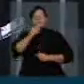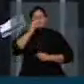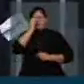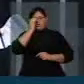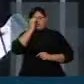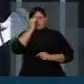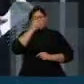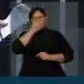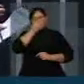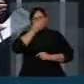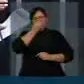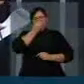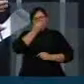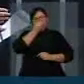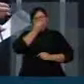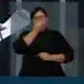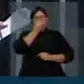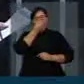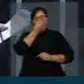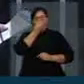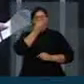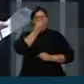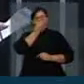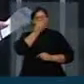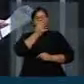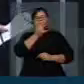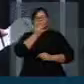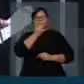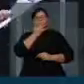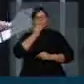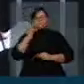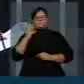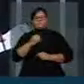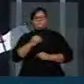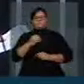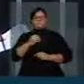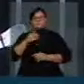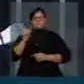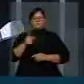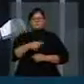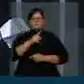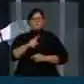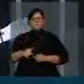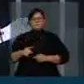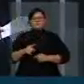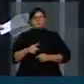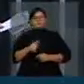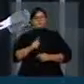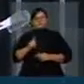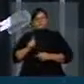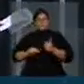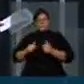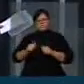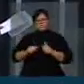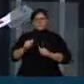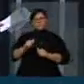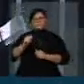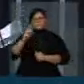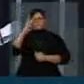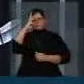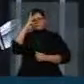desse ano, todos os vetos seriam apreciados sempre na terceira terça-feira do mês. E o senhor vem